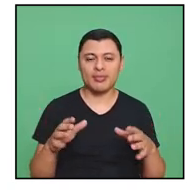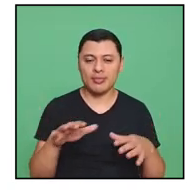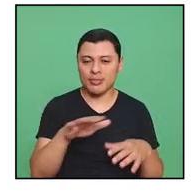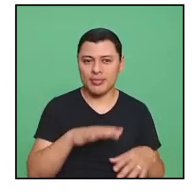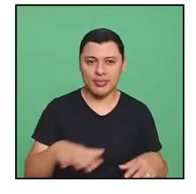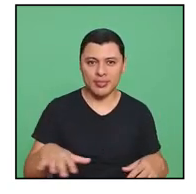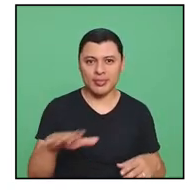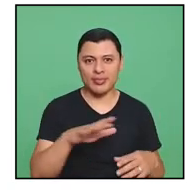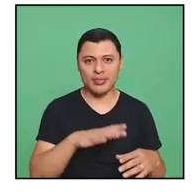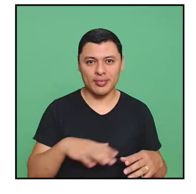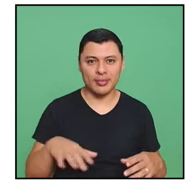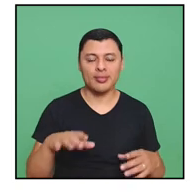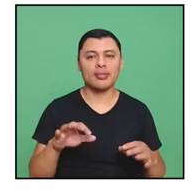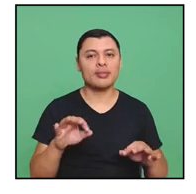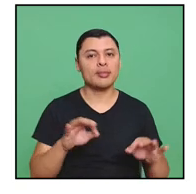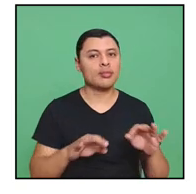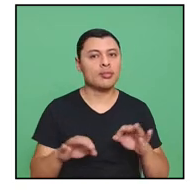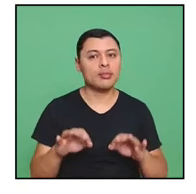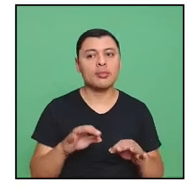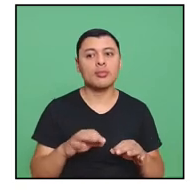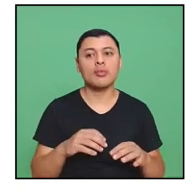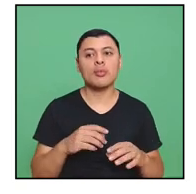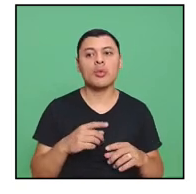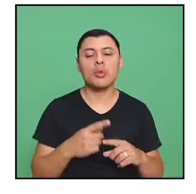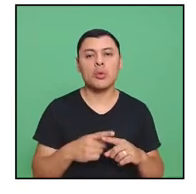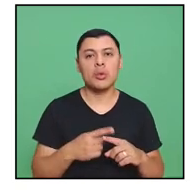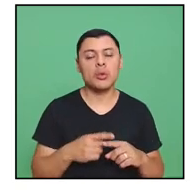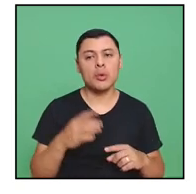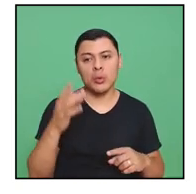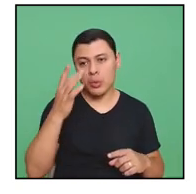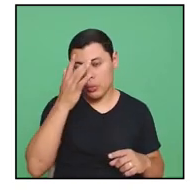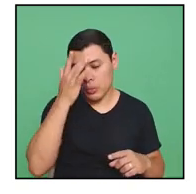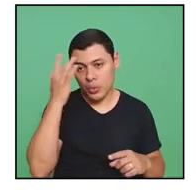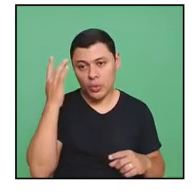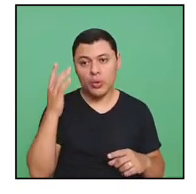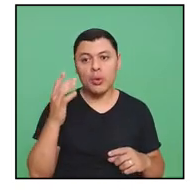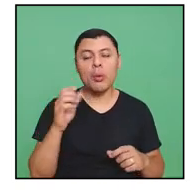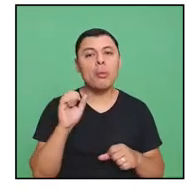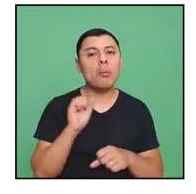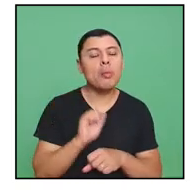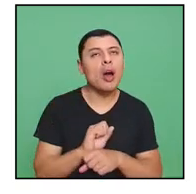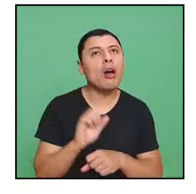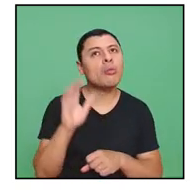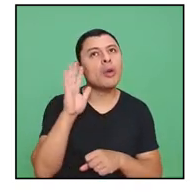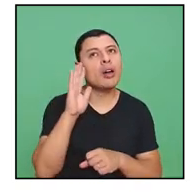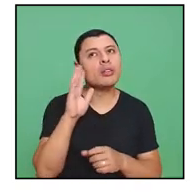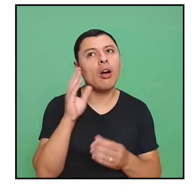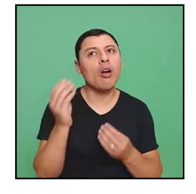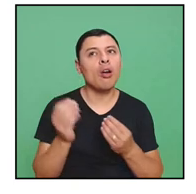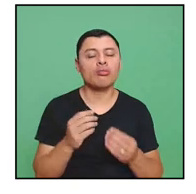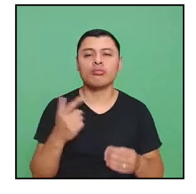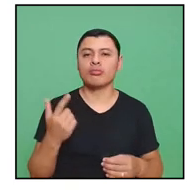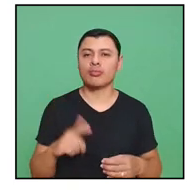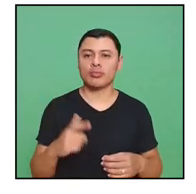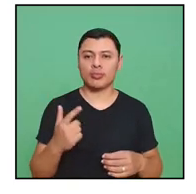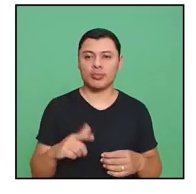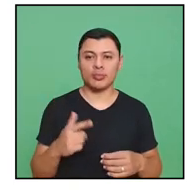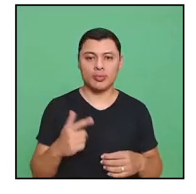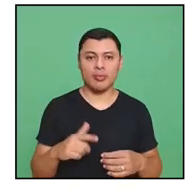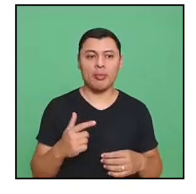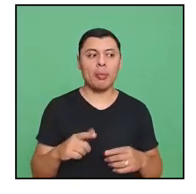que acho que, de fato, as pessoas pararam muito pouco para pensar nas outras potências dele e meio